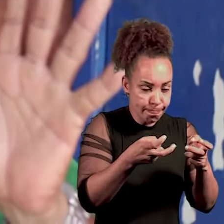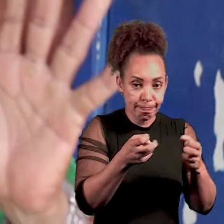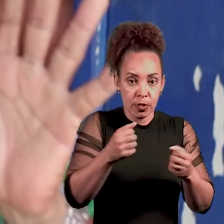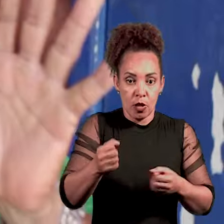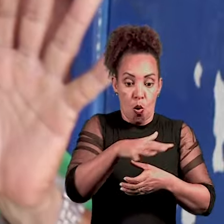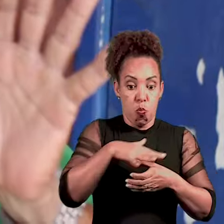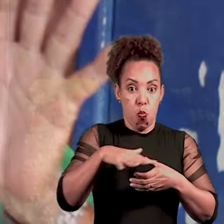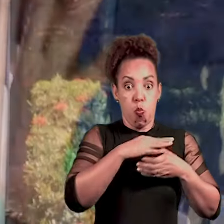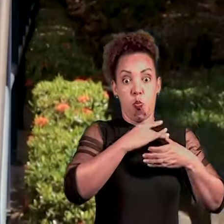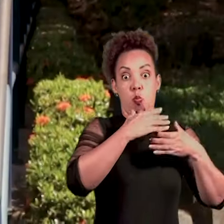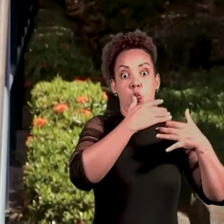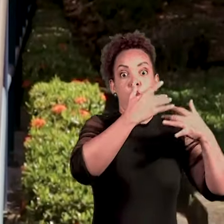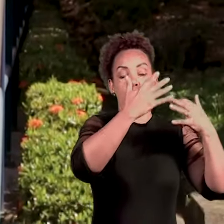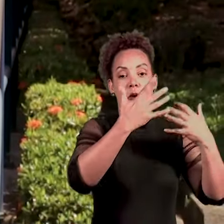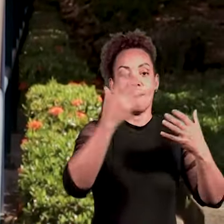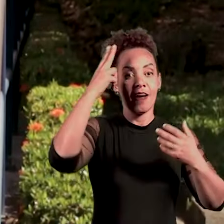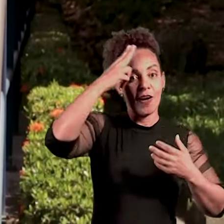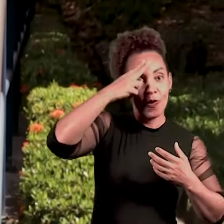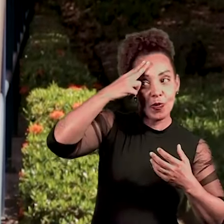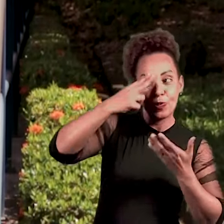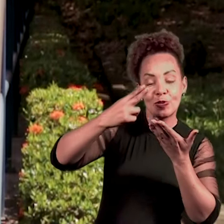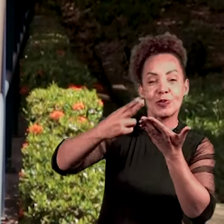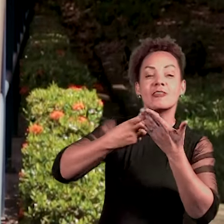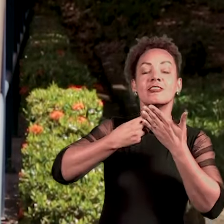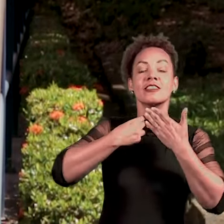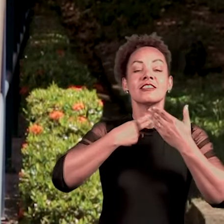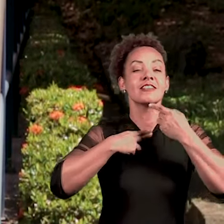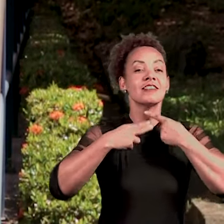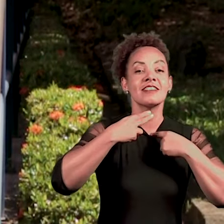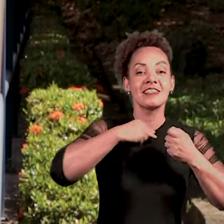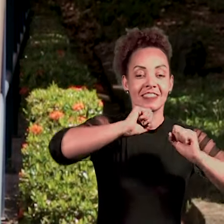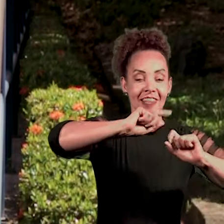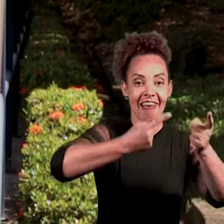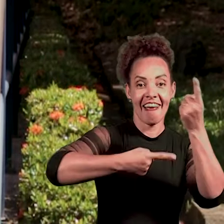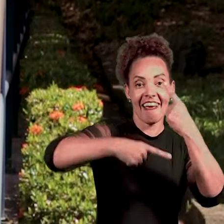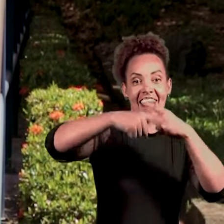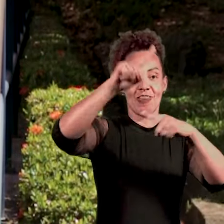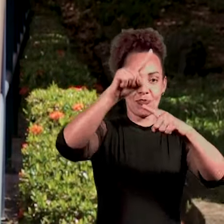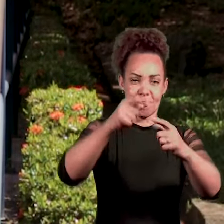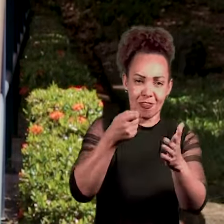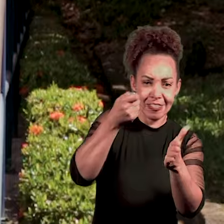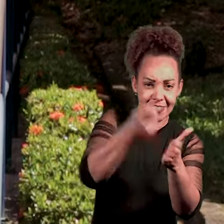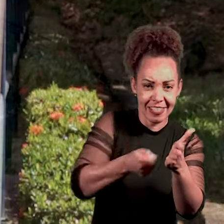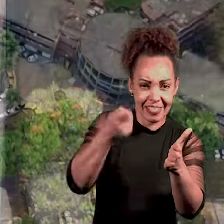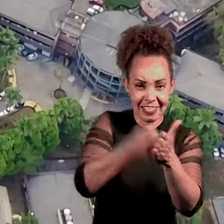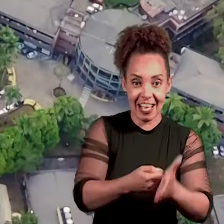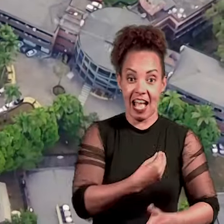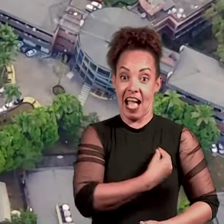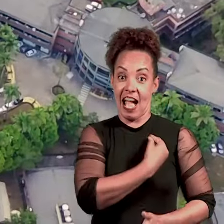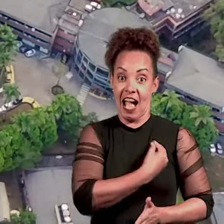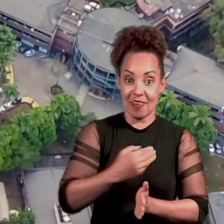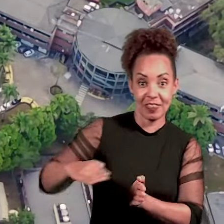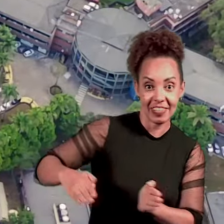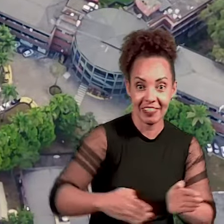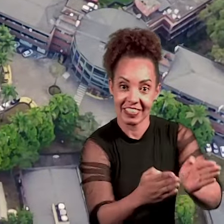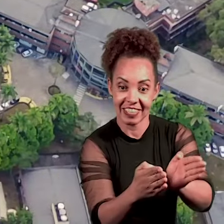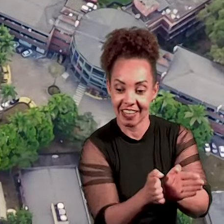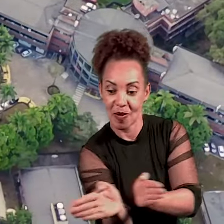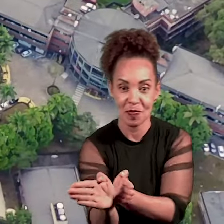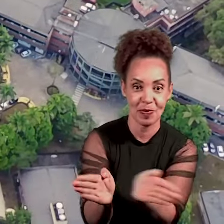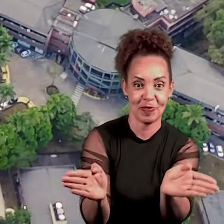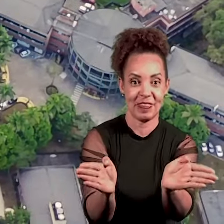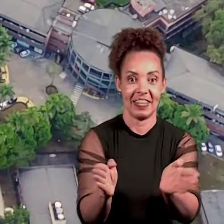a energia investida sendo acumulada para o sonho tão desejado e revigorado dizer persisto. A